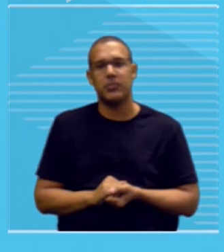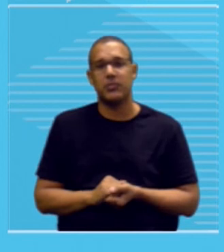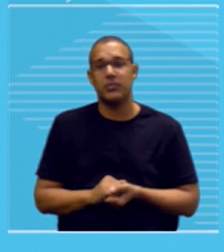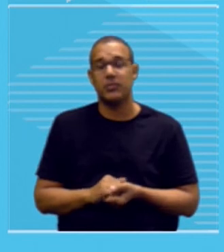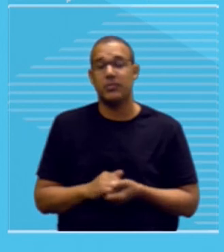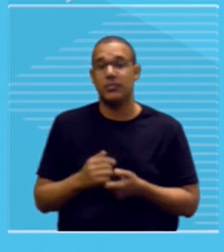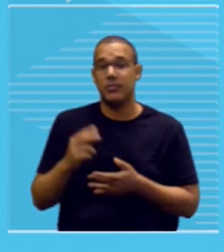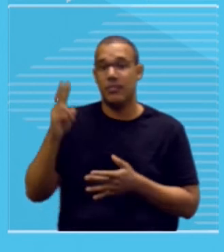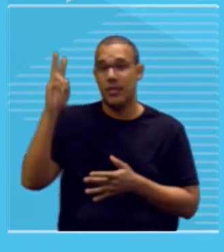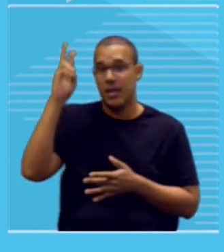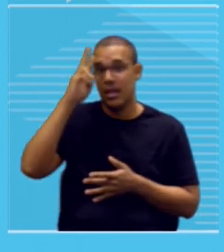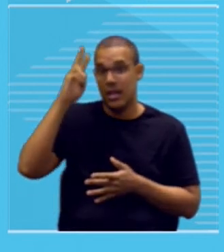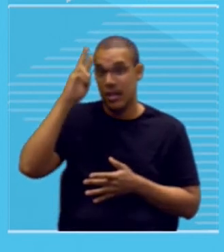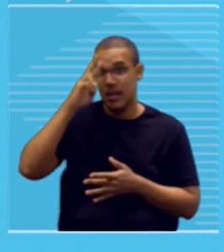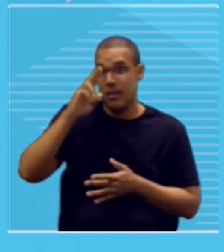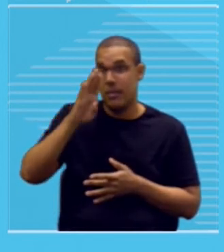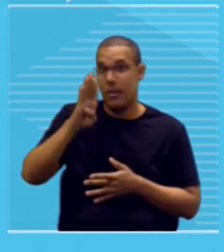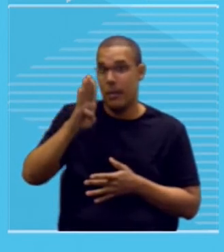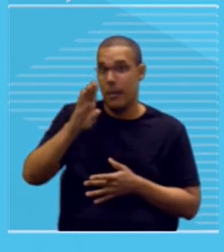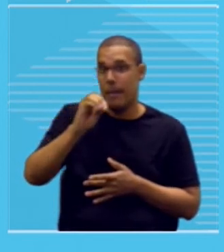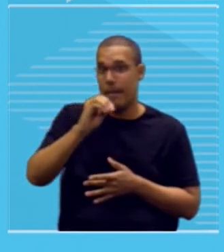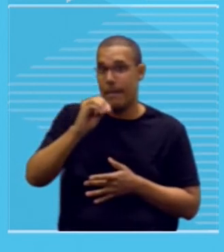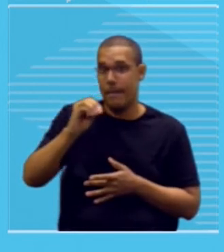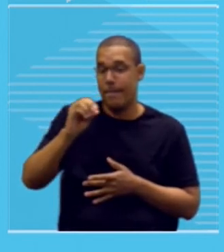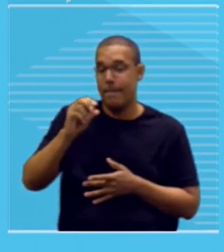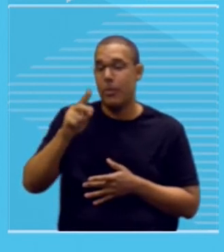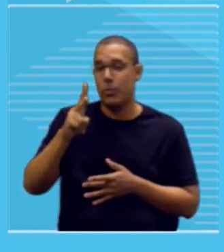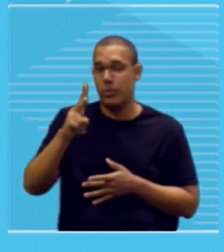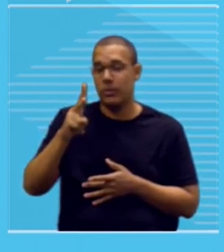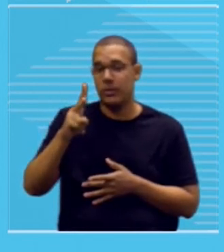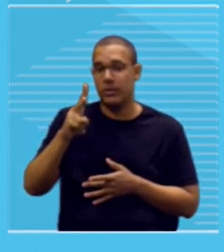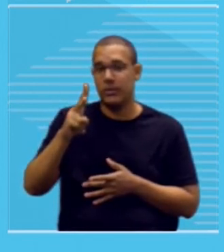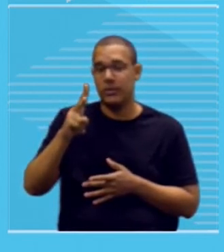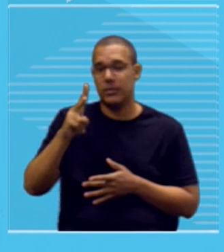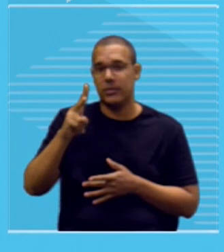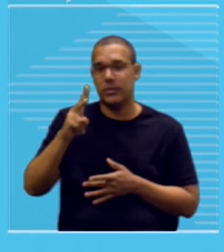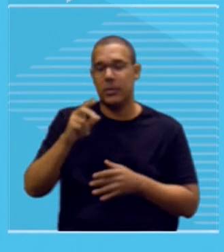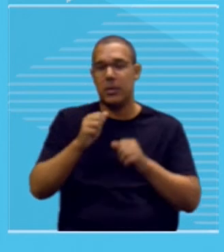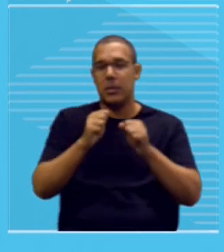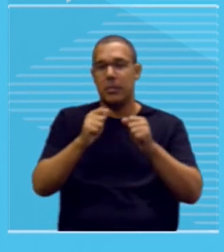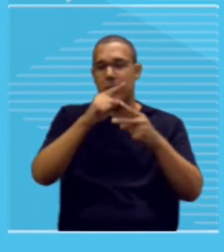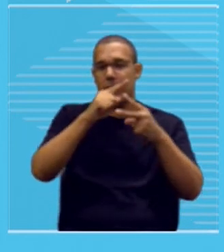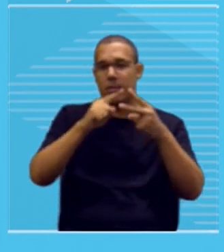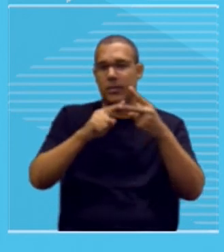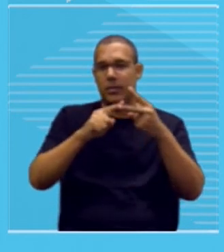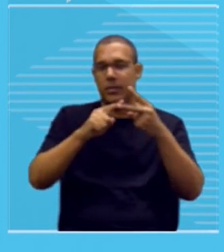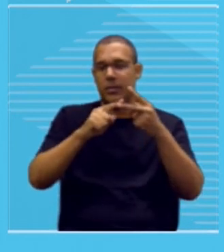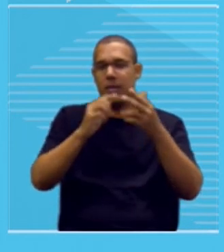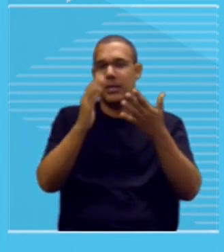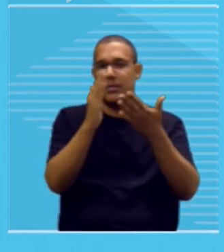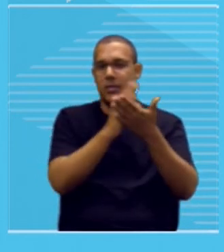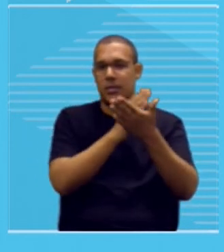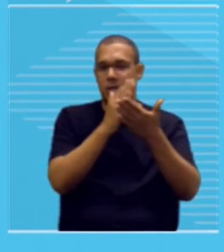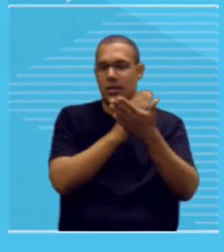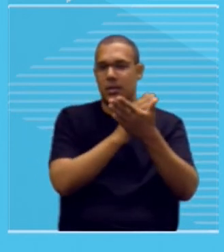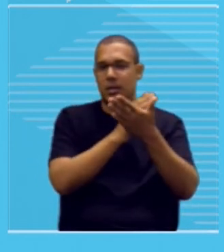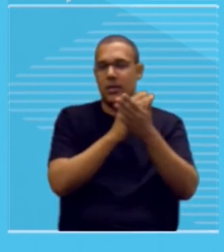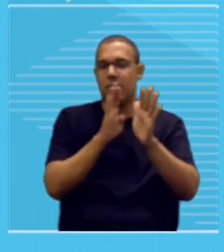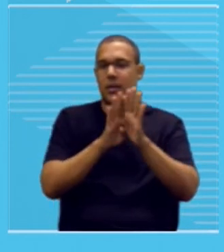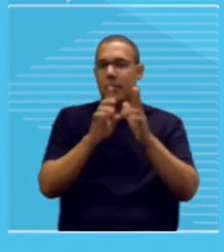lembre-se que esse a gente já falou sobre isso tudo pode ser livro